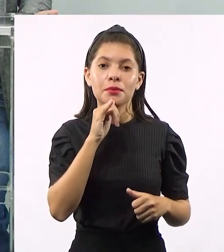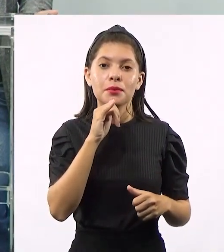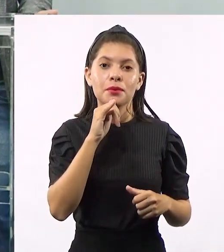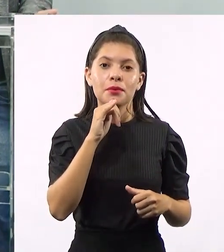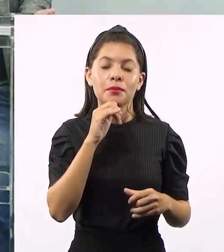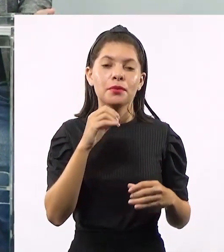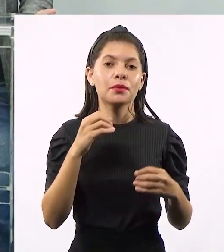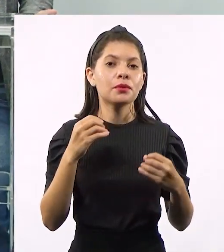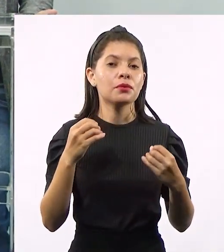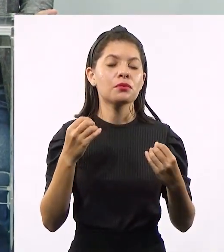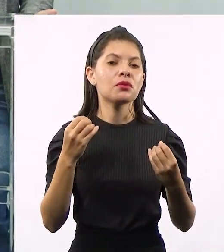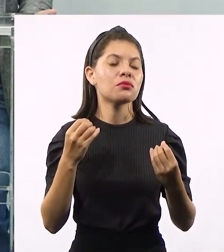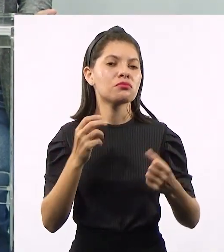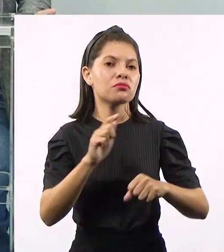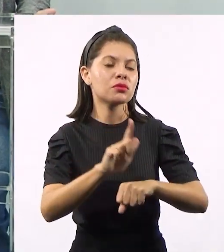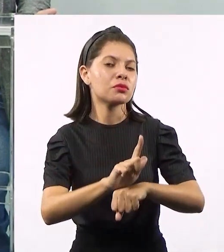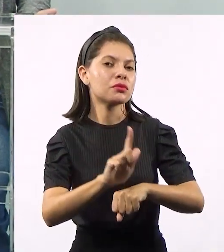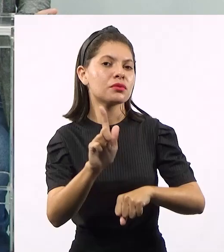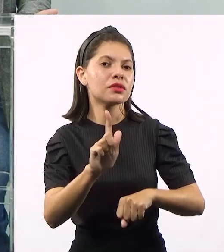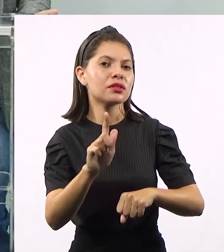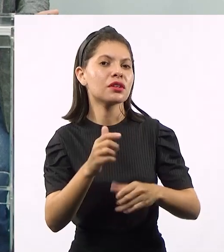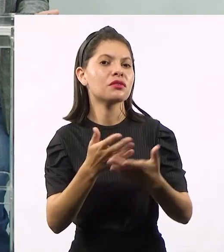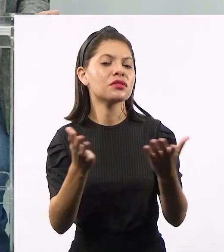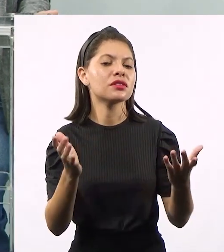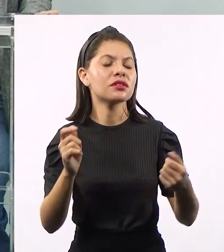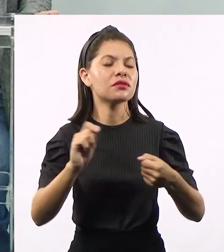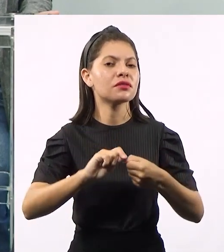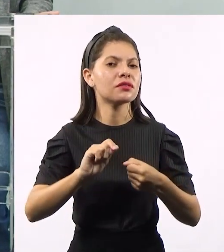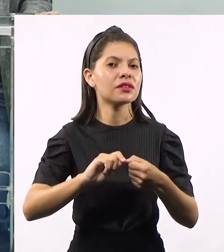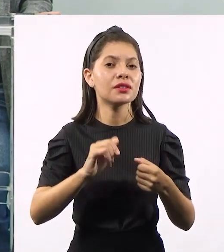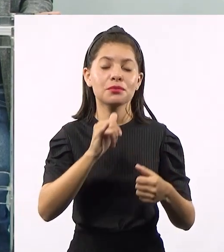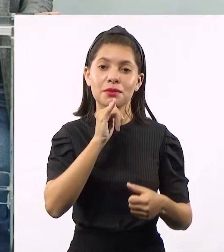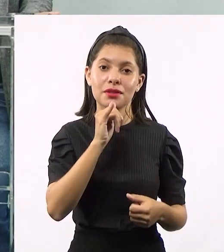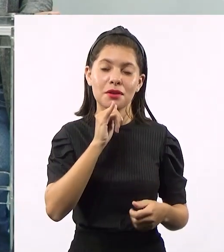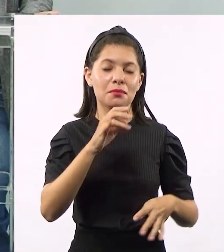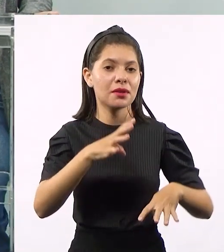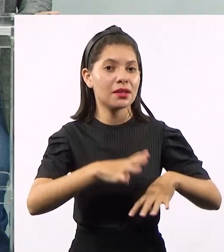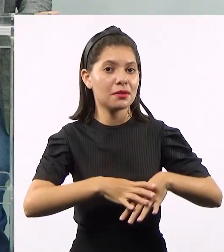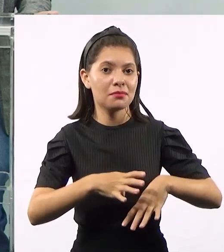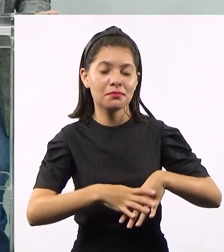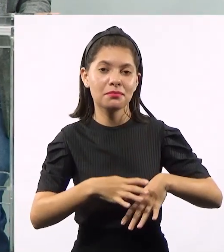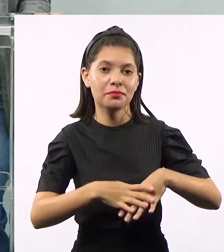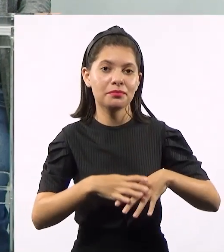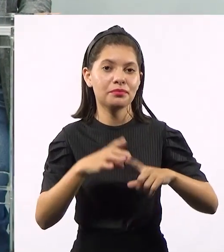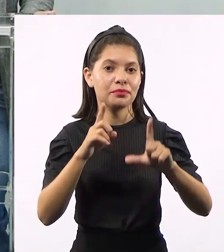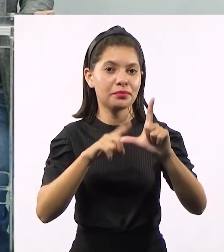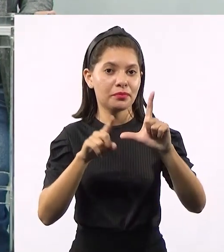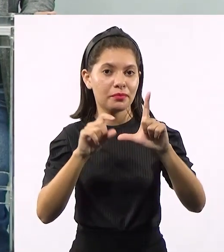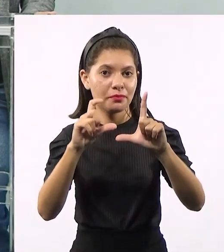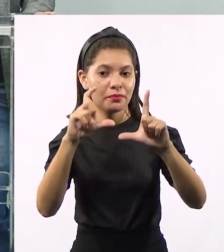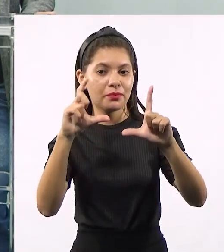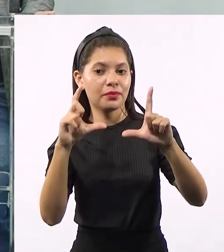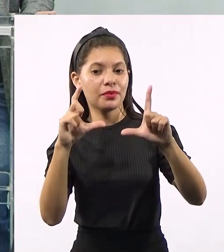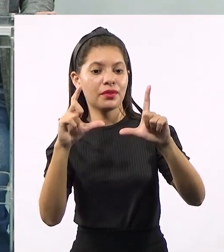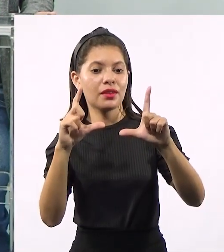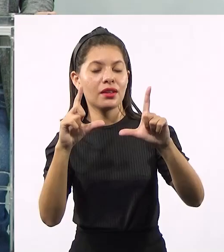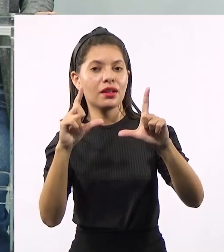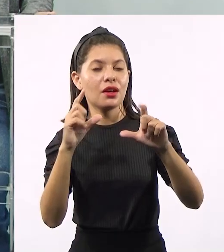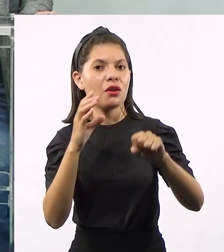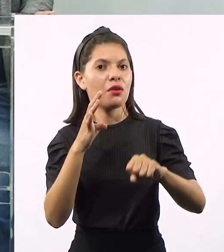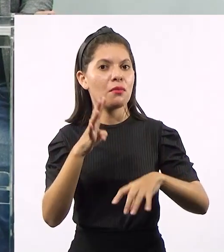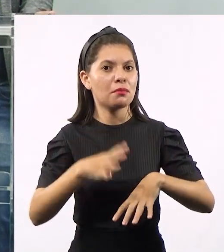a graduação que você fez? Ele pode responder, por exemplo, matemática com letra maiúscula, matemática com letra minúscula, pode